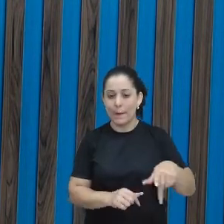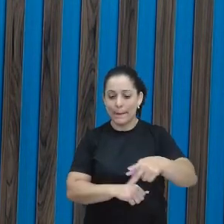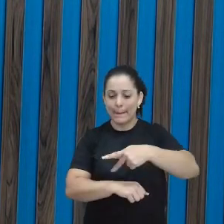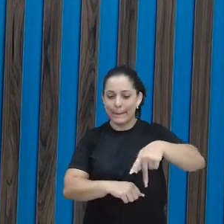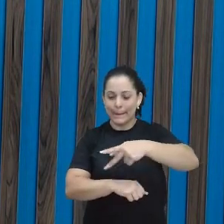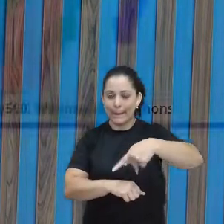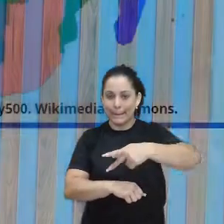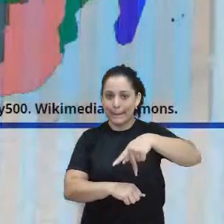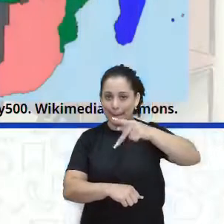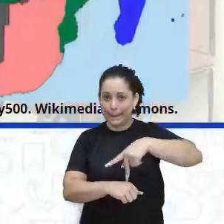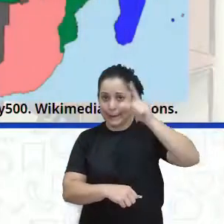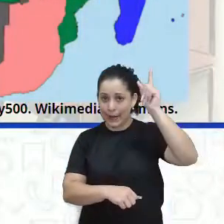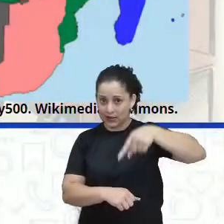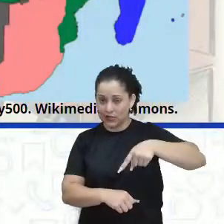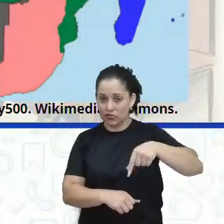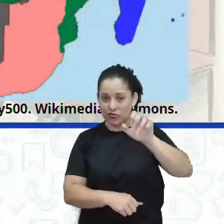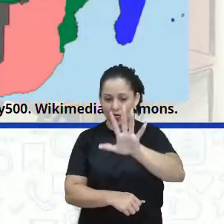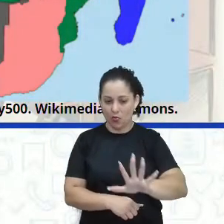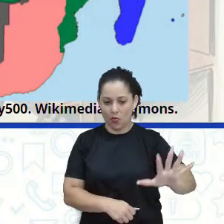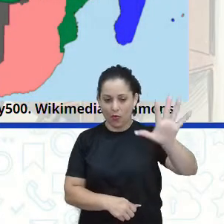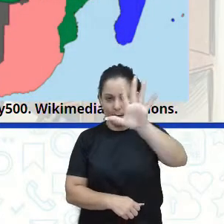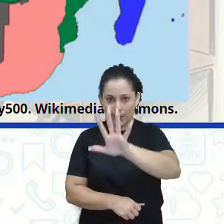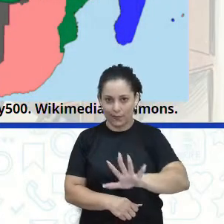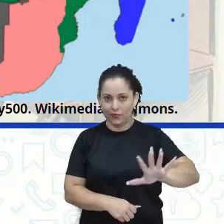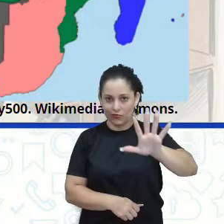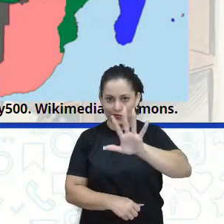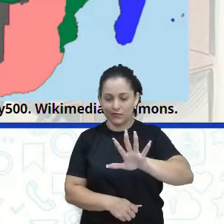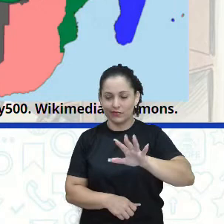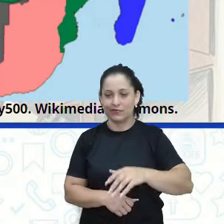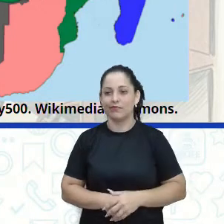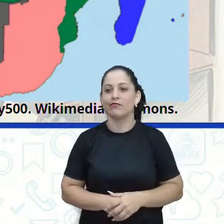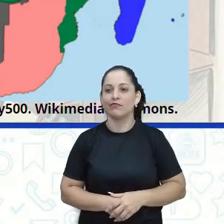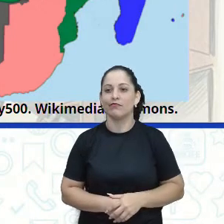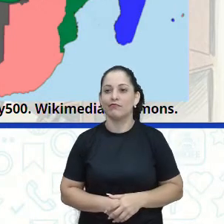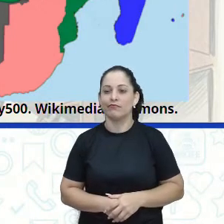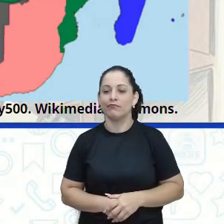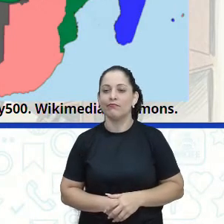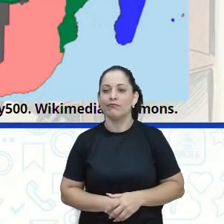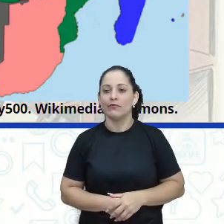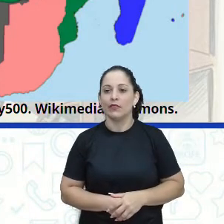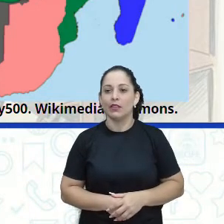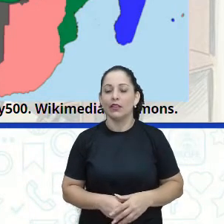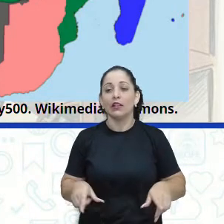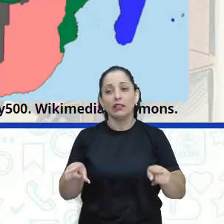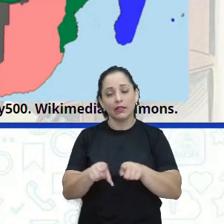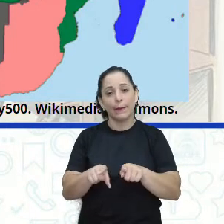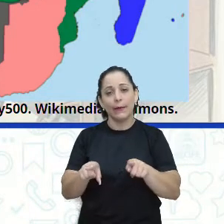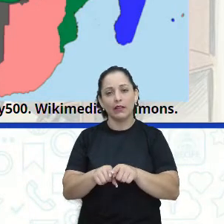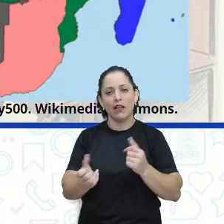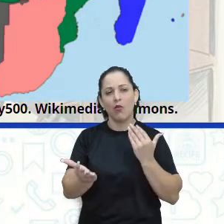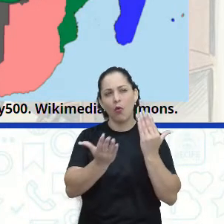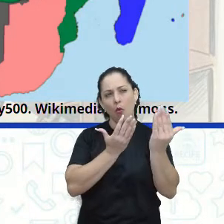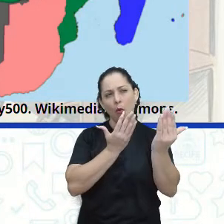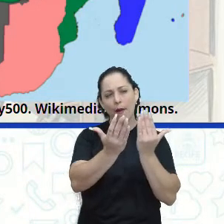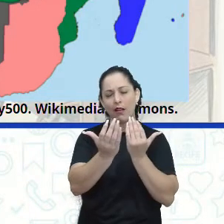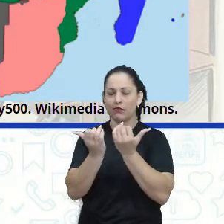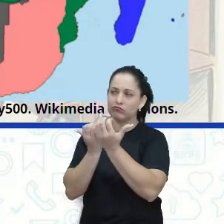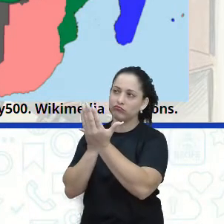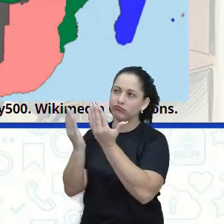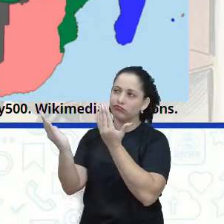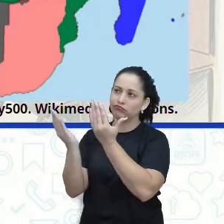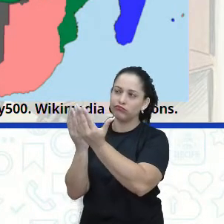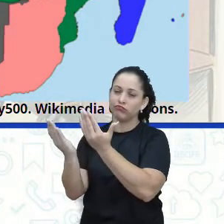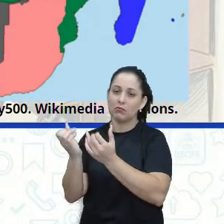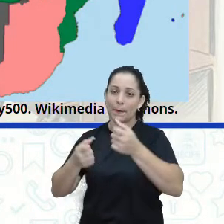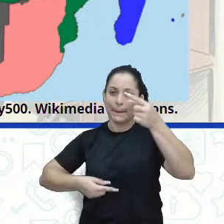né, europeus no território, certo? Então a gente tem uma comparação dessa divisão